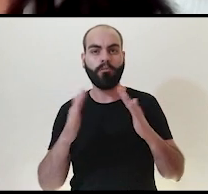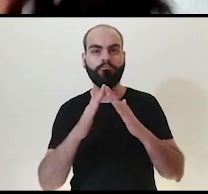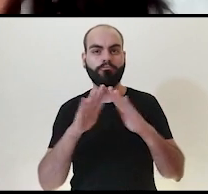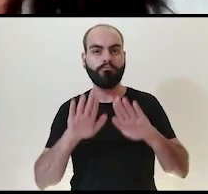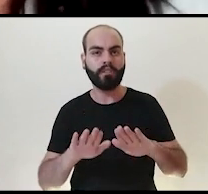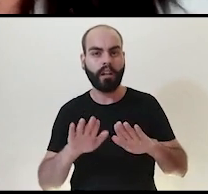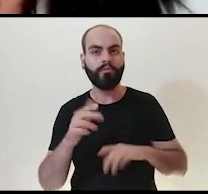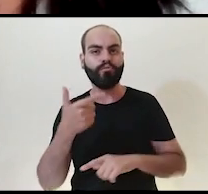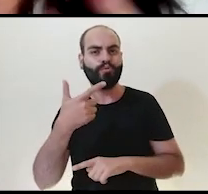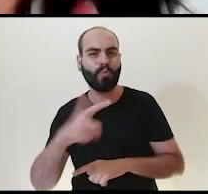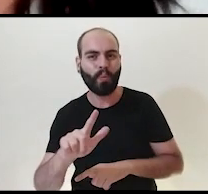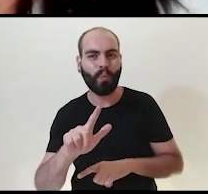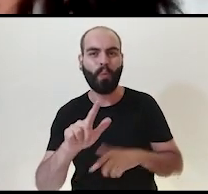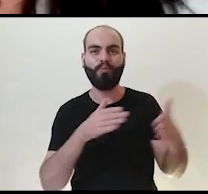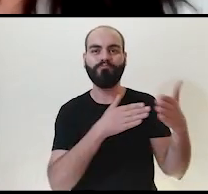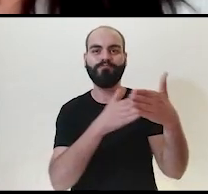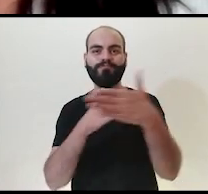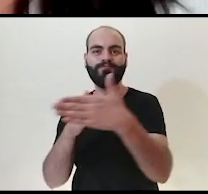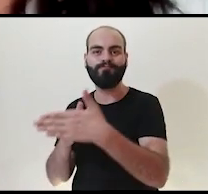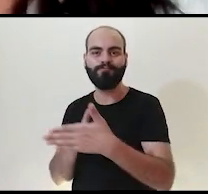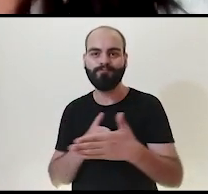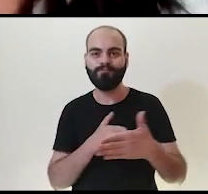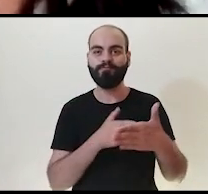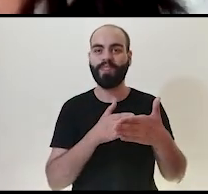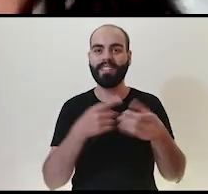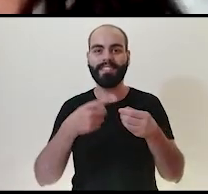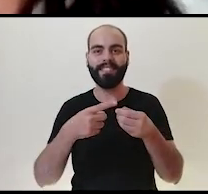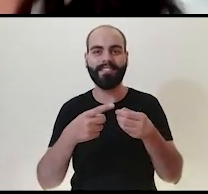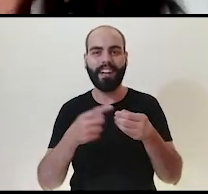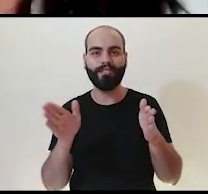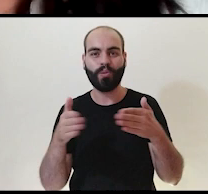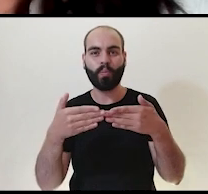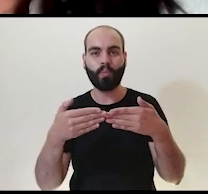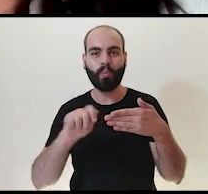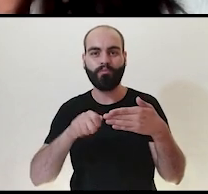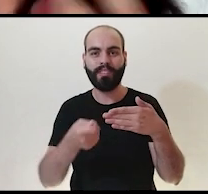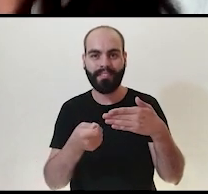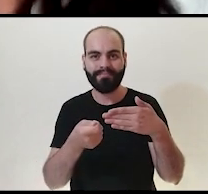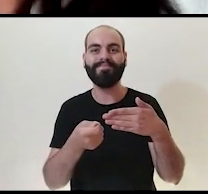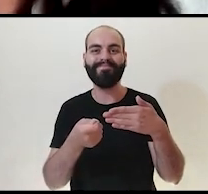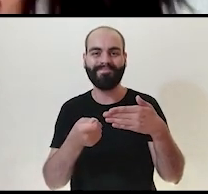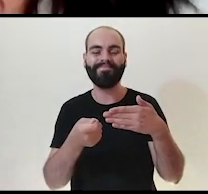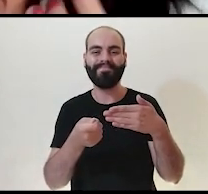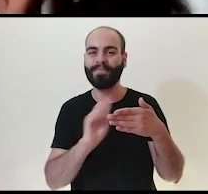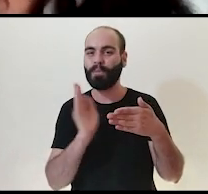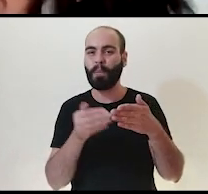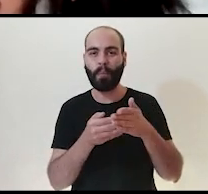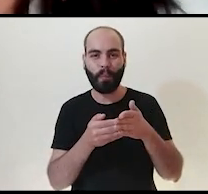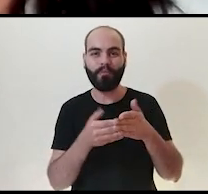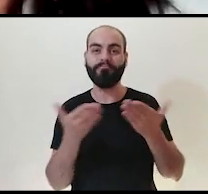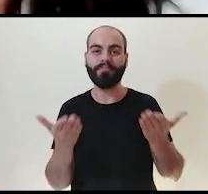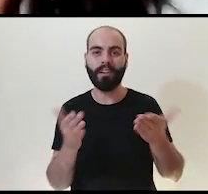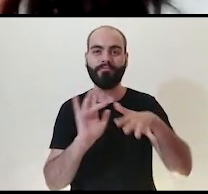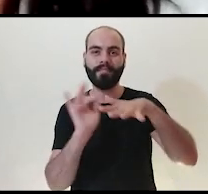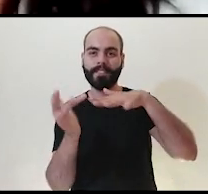nosso projeto. Então, assim, a gente não sabe quando a cidade vai ser reaberta de novo. E a internet, né, as redes sociais